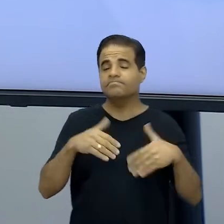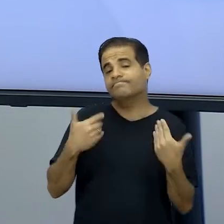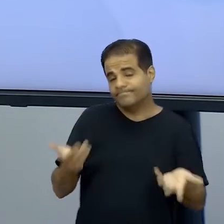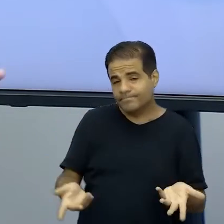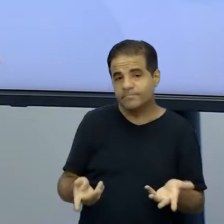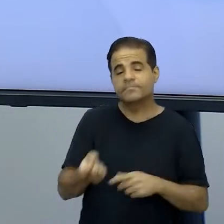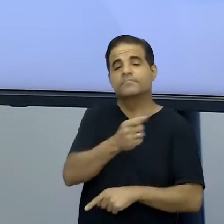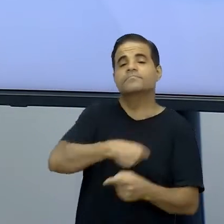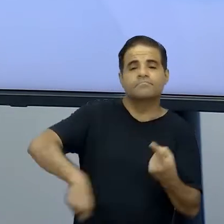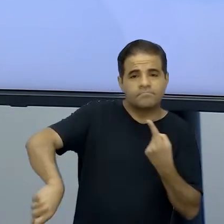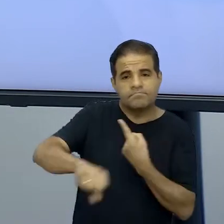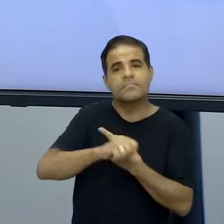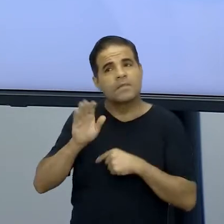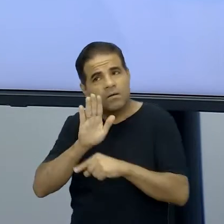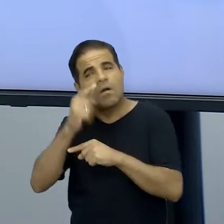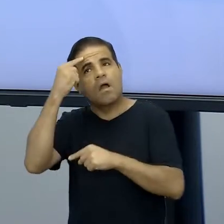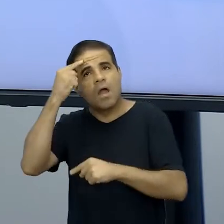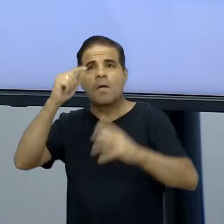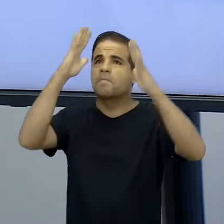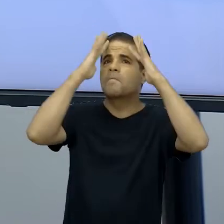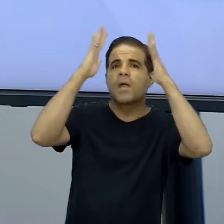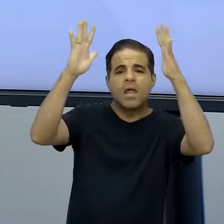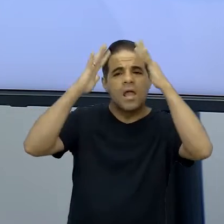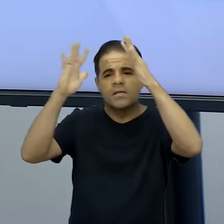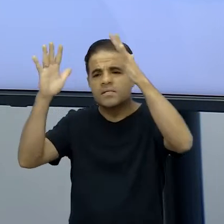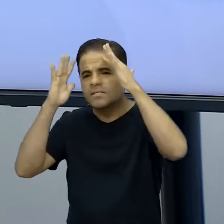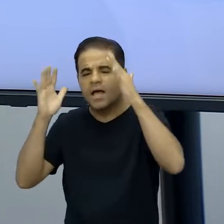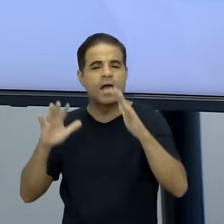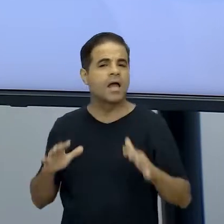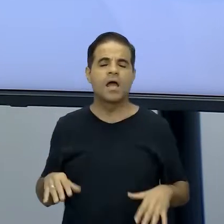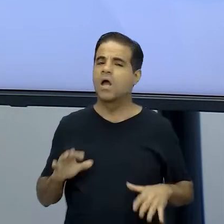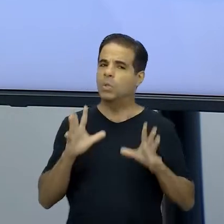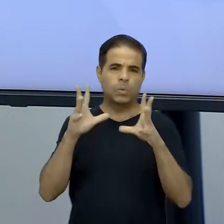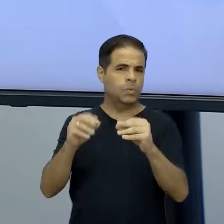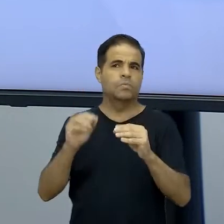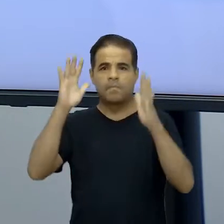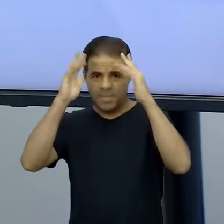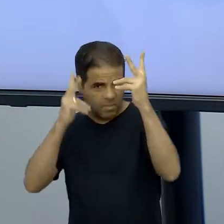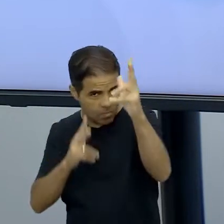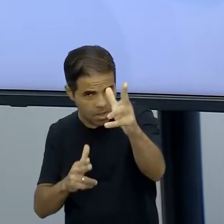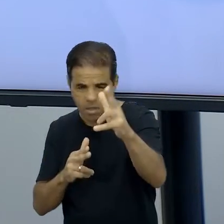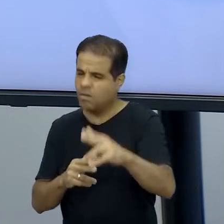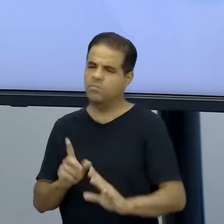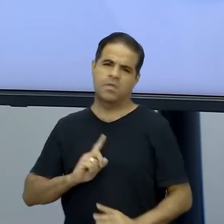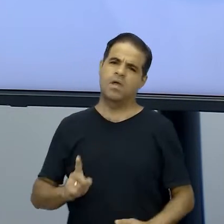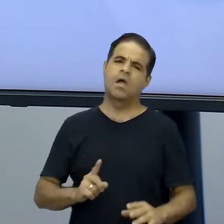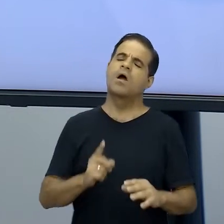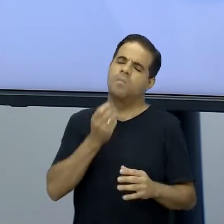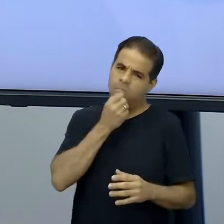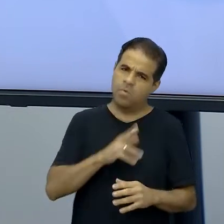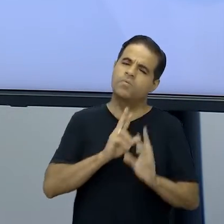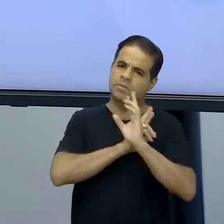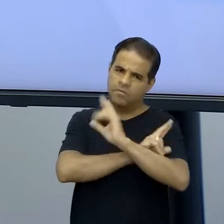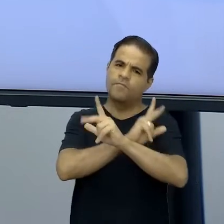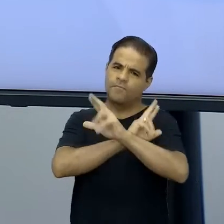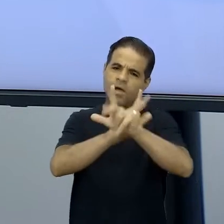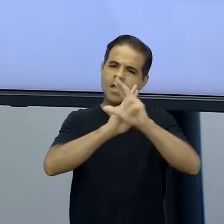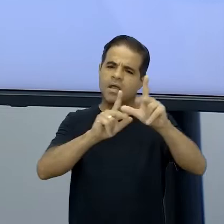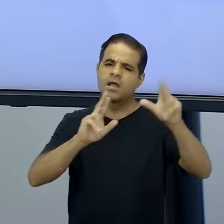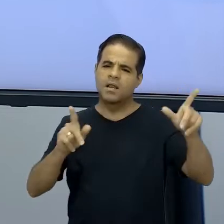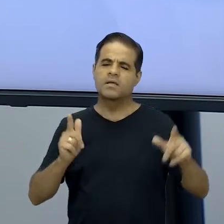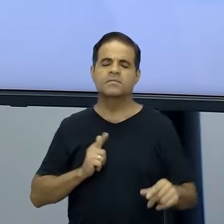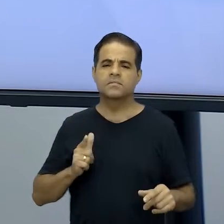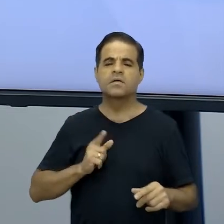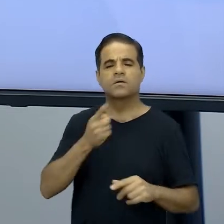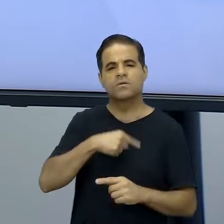realmente a sociedade pensar, e alguns pensamentos, nem todo mundo pensa da mesma forma, e que bom que todo mundo pensa diferente, né? Então, quando